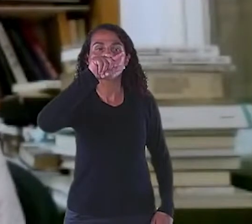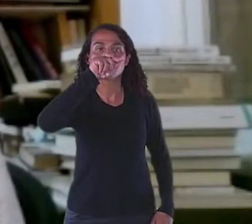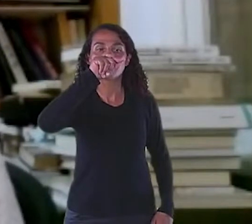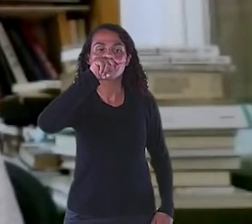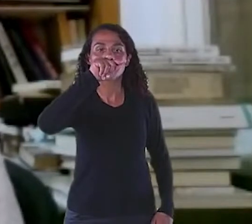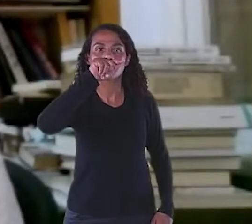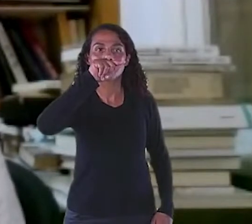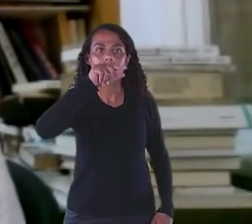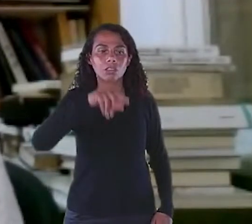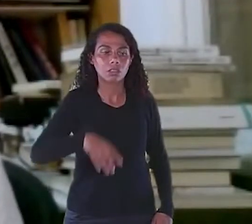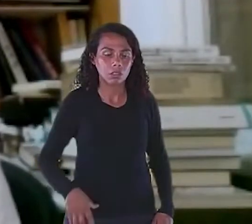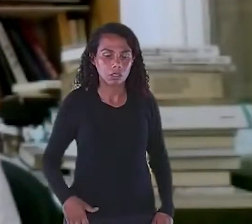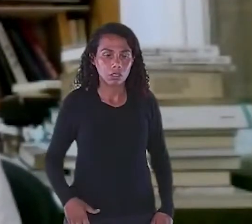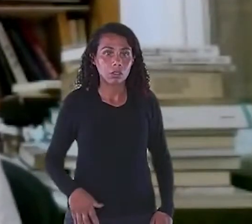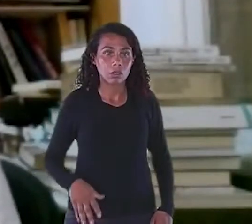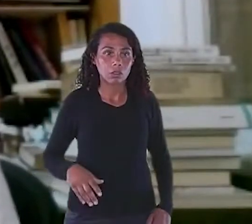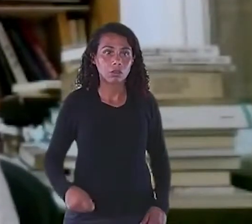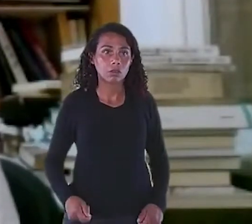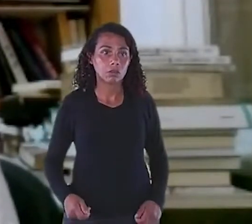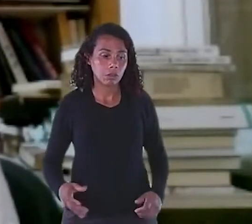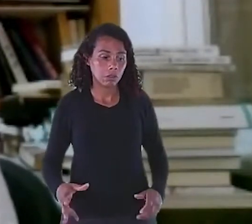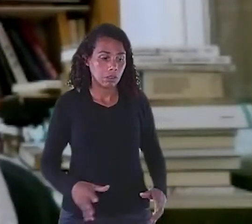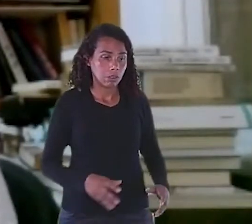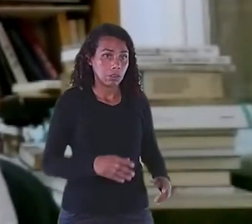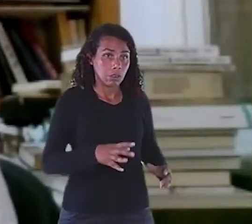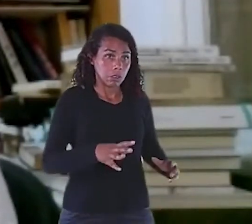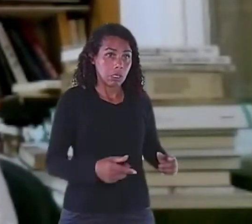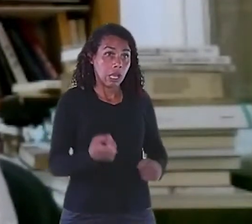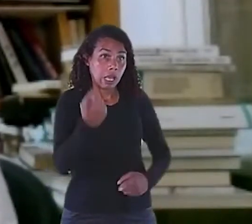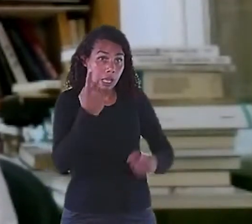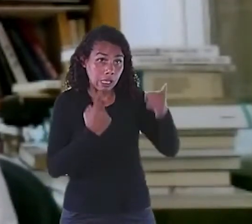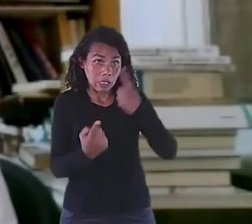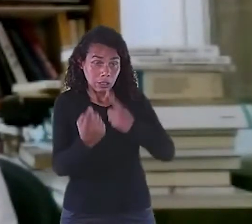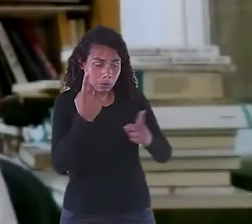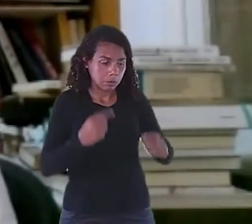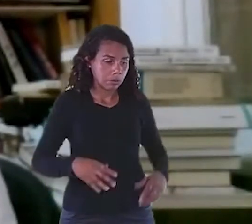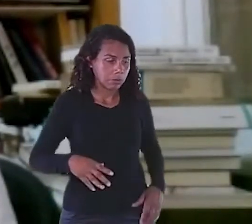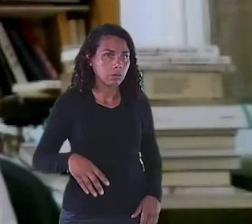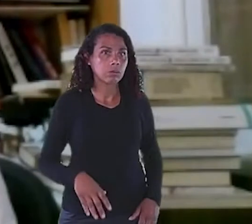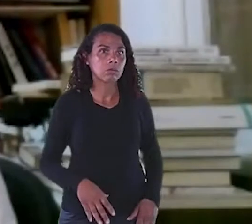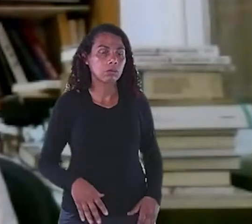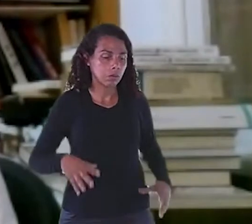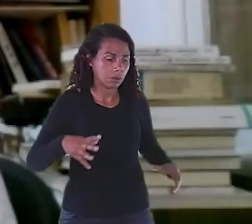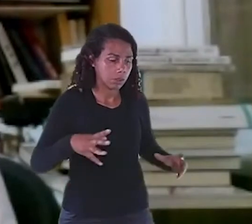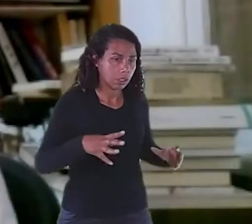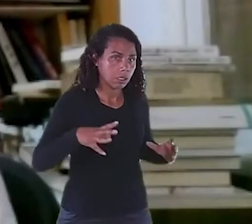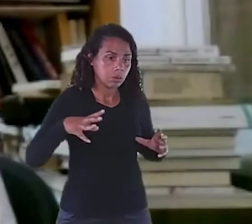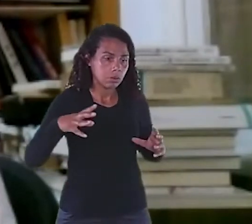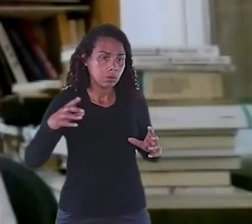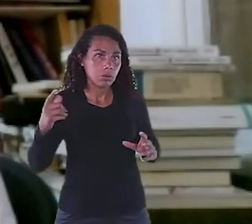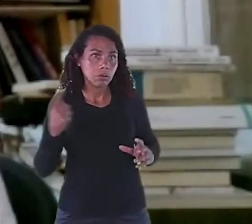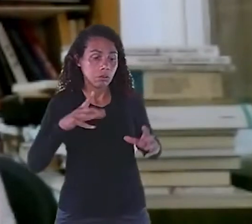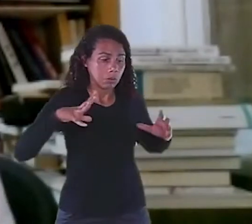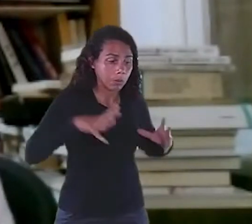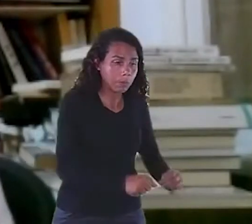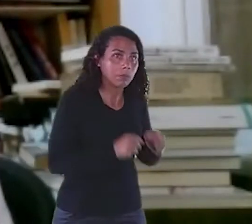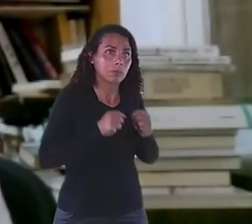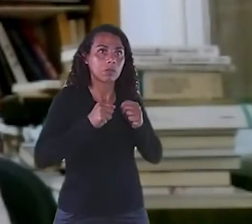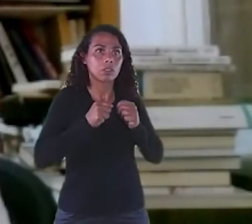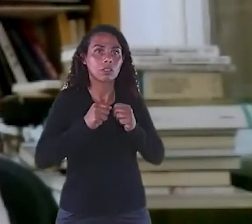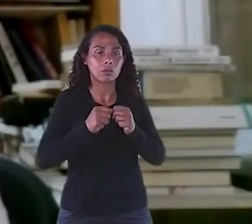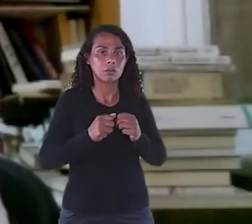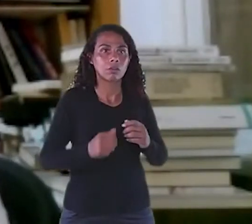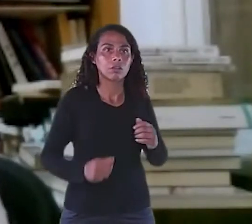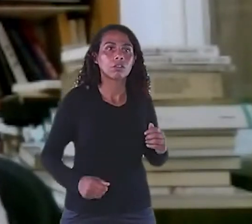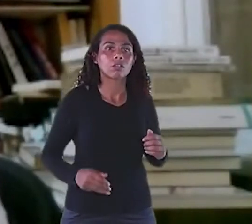passarinhos onde eles já estivessem extintos, ou estivessem em extinção. Ele fazia uma coisa muito quixotesca